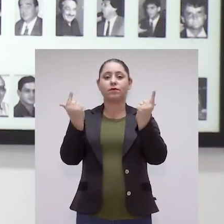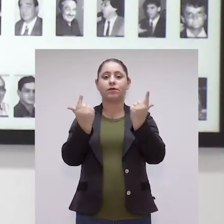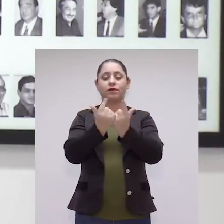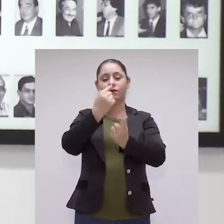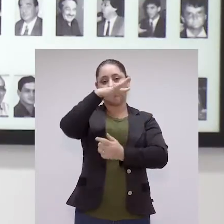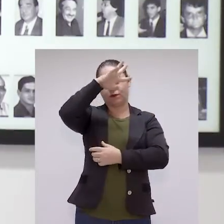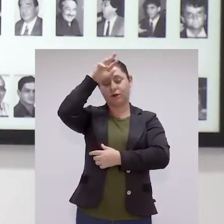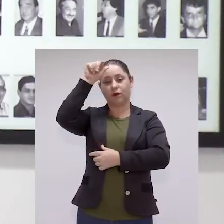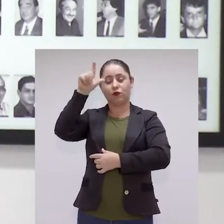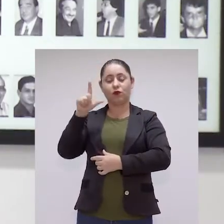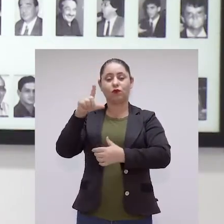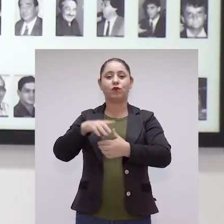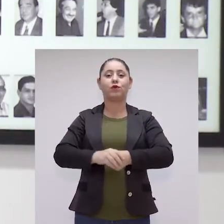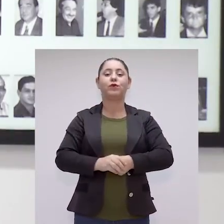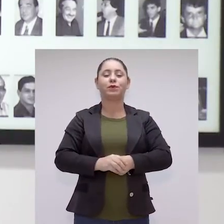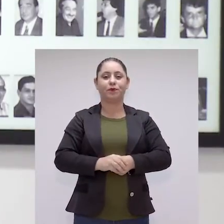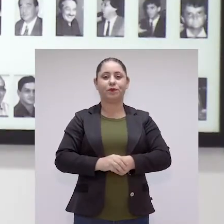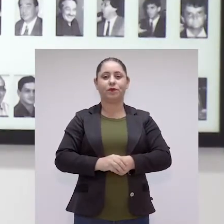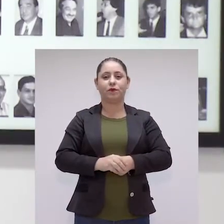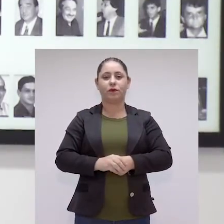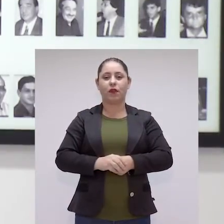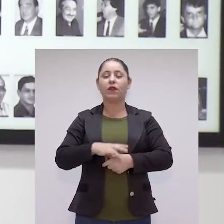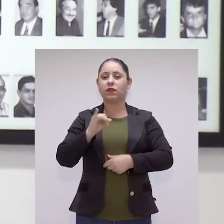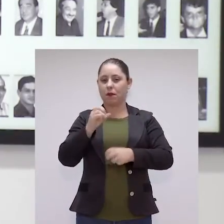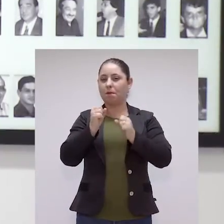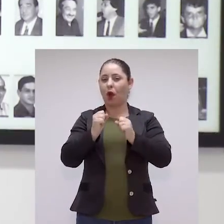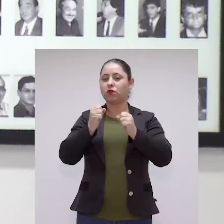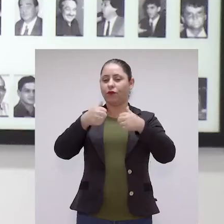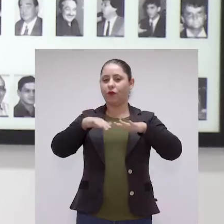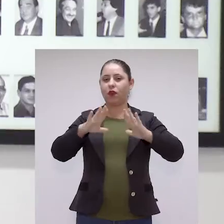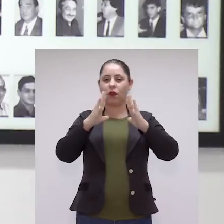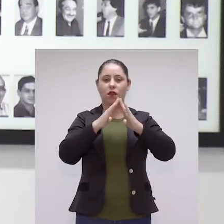por Assembleia Legislativa de Mato Grosso do Sul. E se